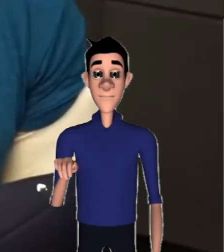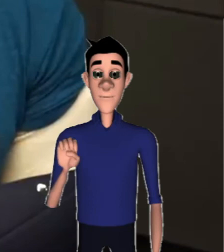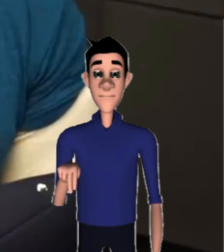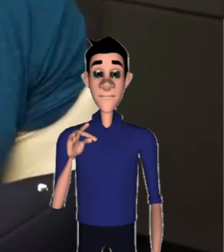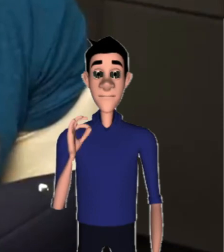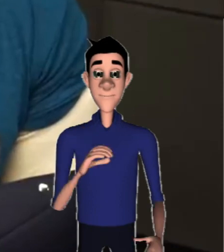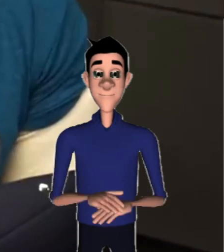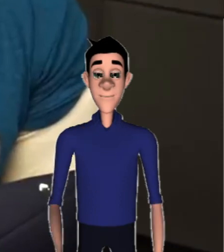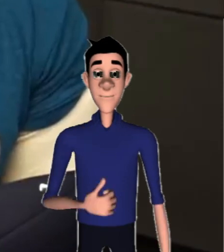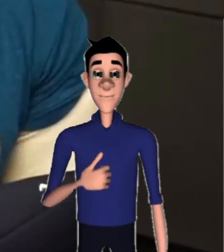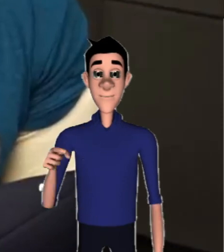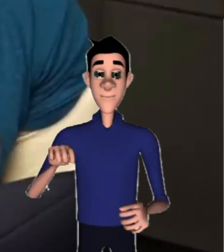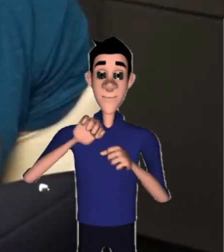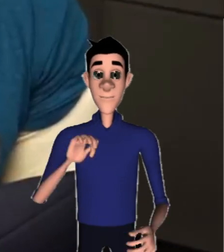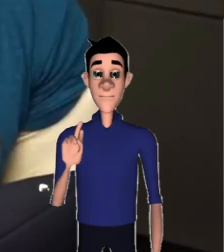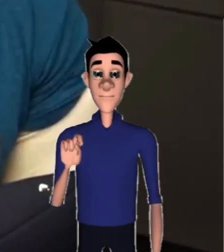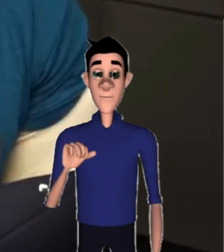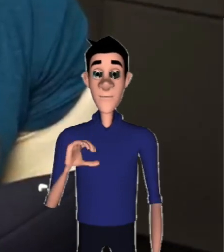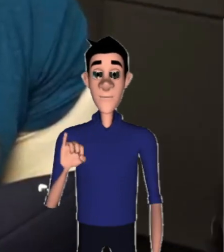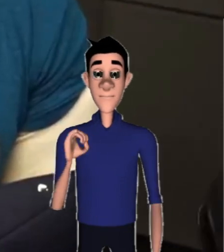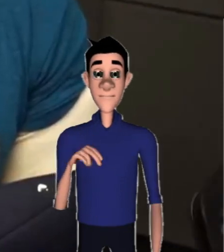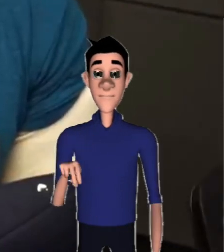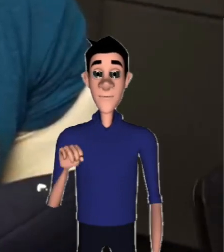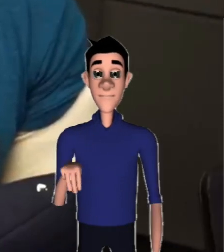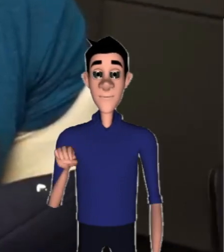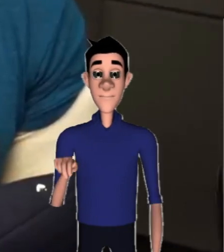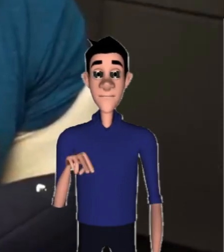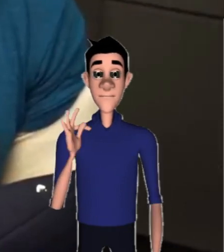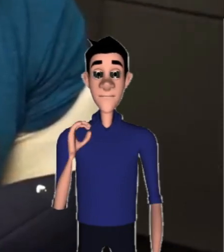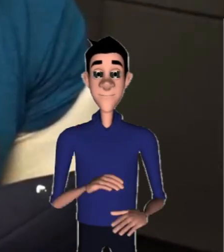Perfeito. Perguntas, Mauricião? Bora lá. Acabei de ver,